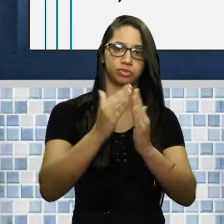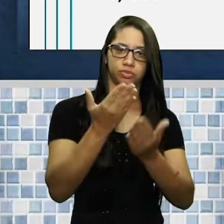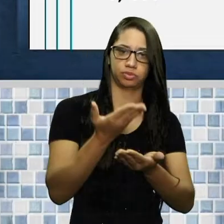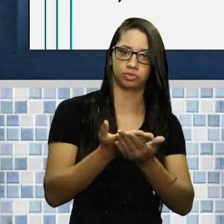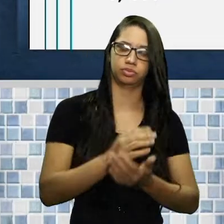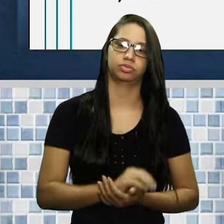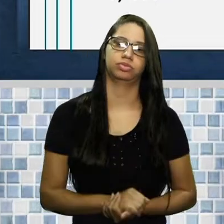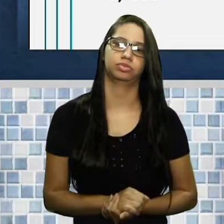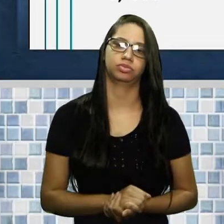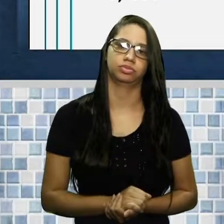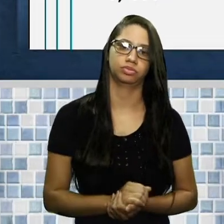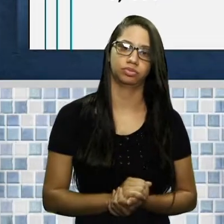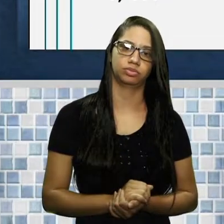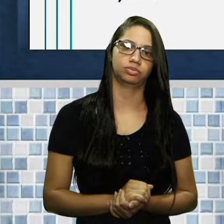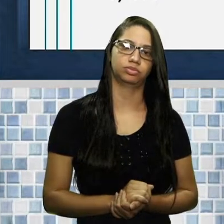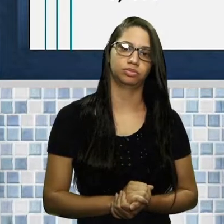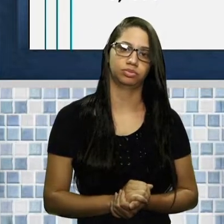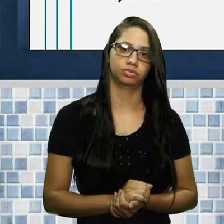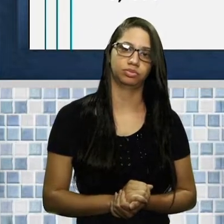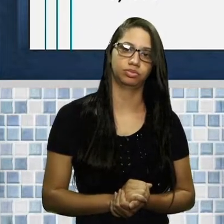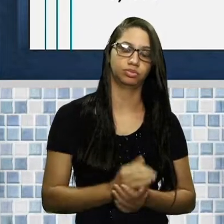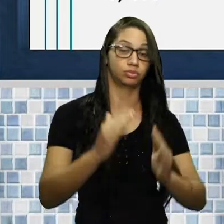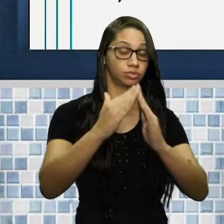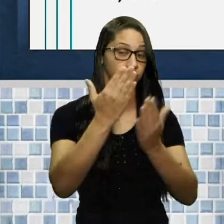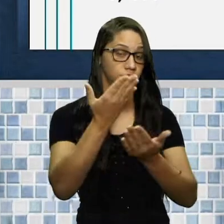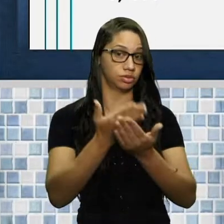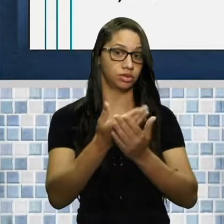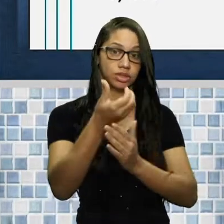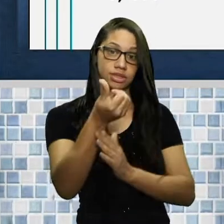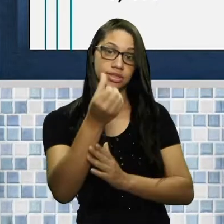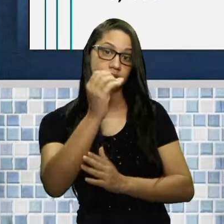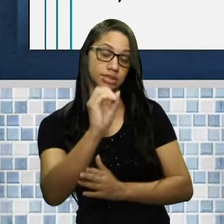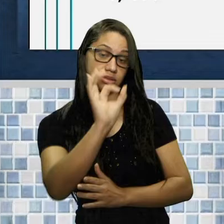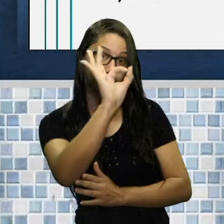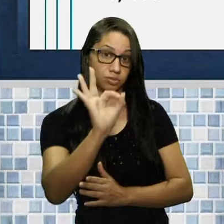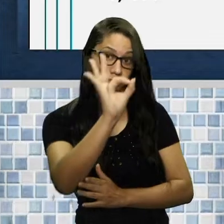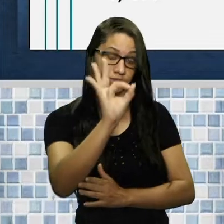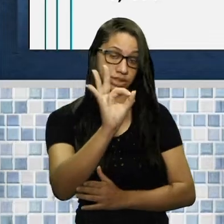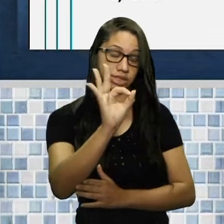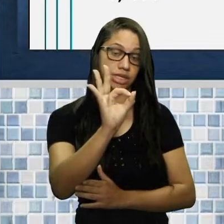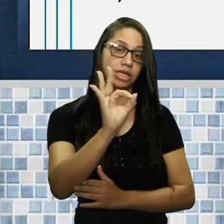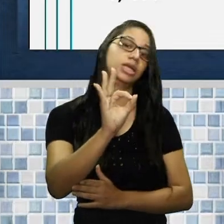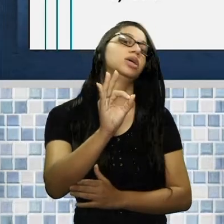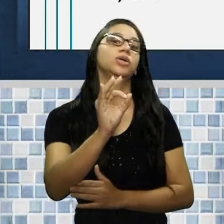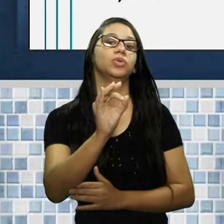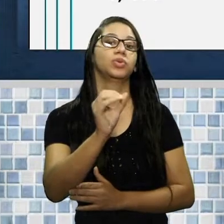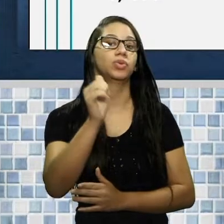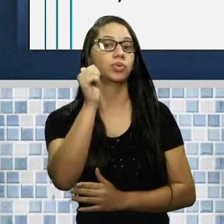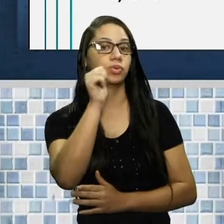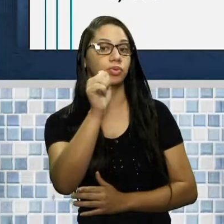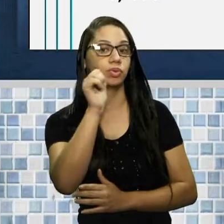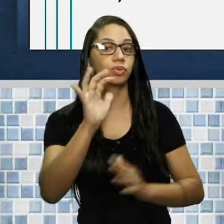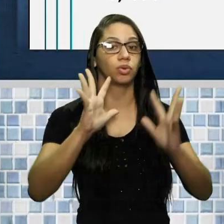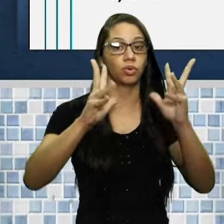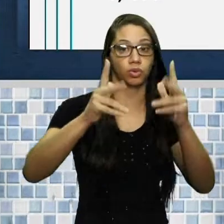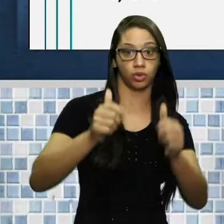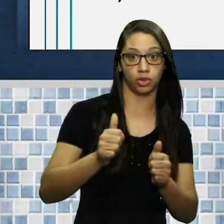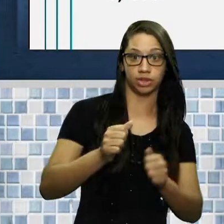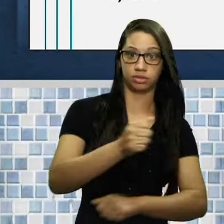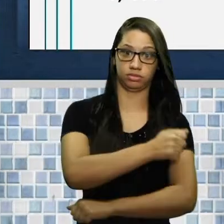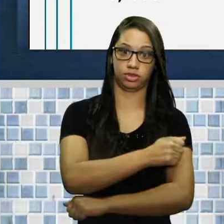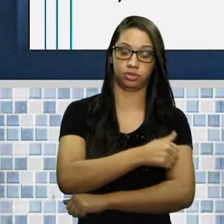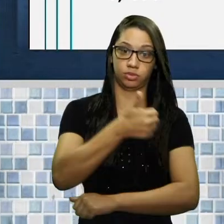temos exemplos. Em uma escola, 60% dos alunos são meninas. O total de alunos é